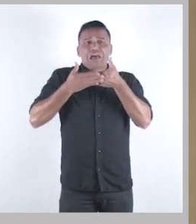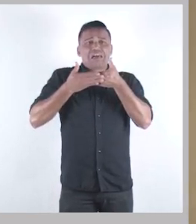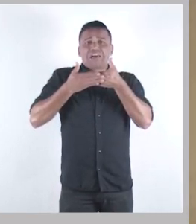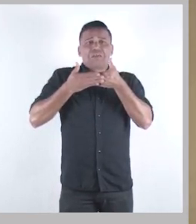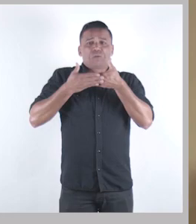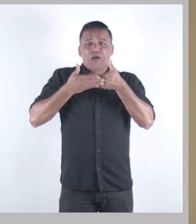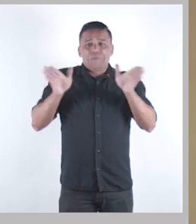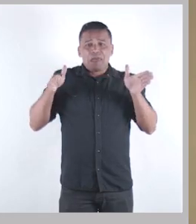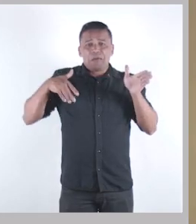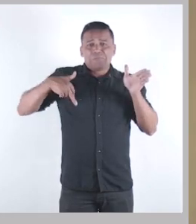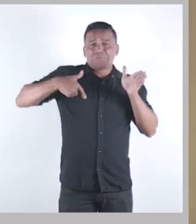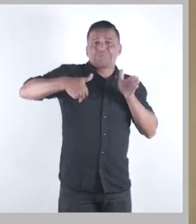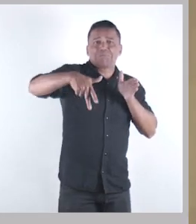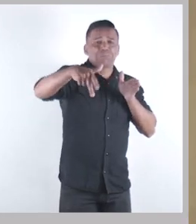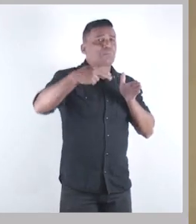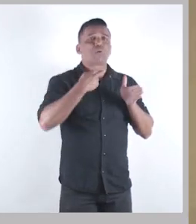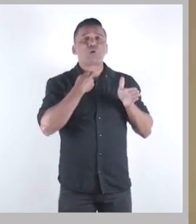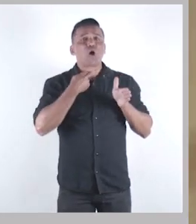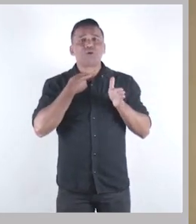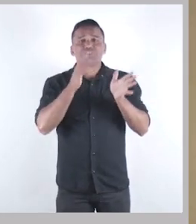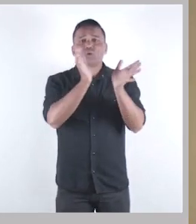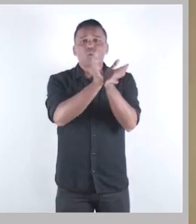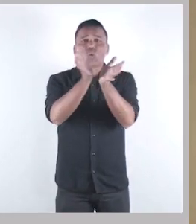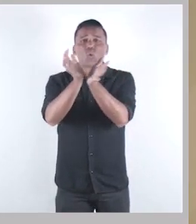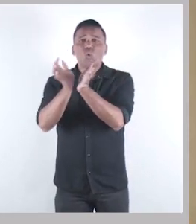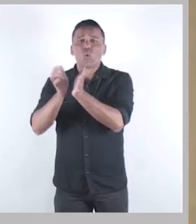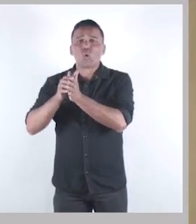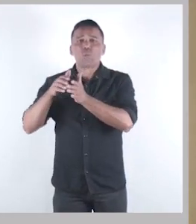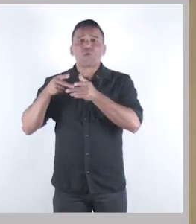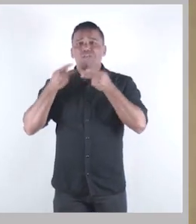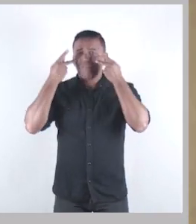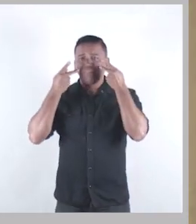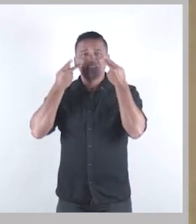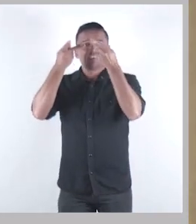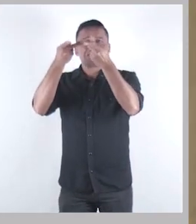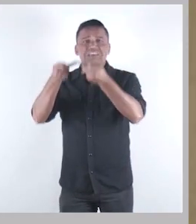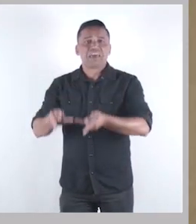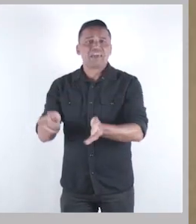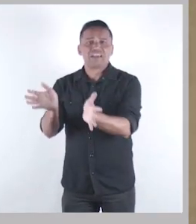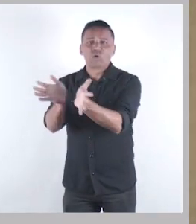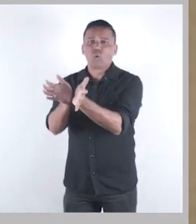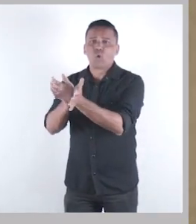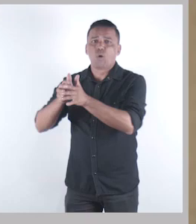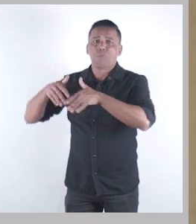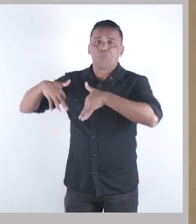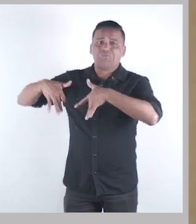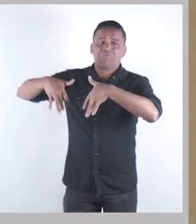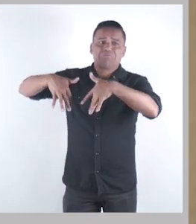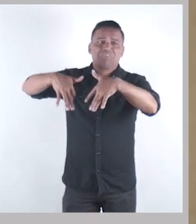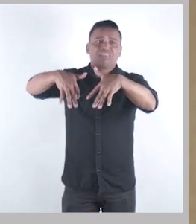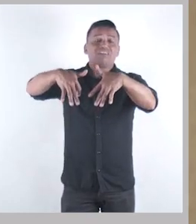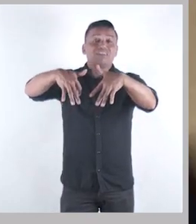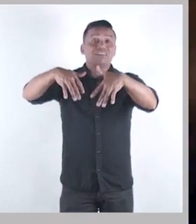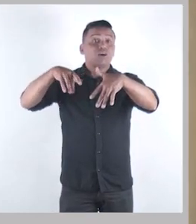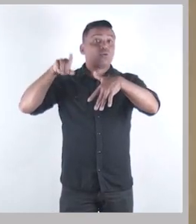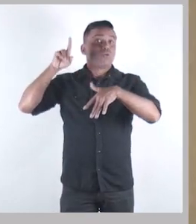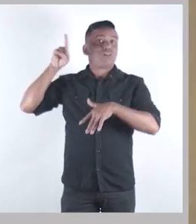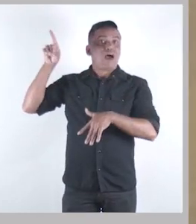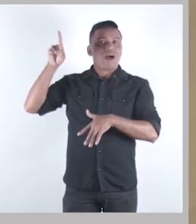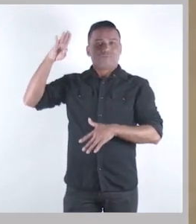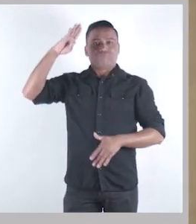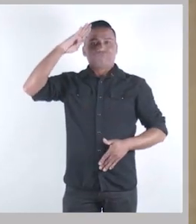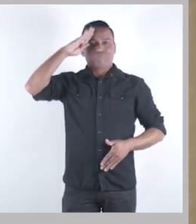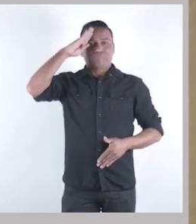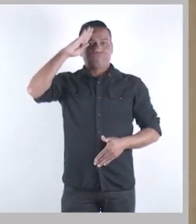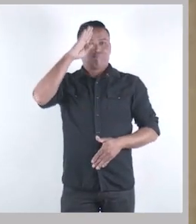saía. Se tivesse que sair, saía tudo em grupo, aquelas visitas de turma, visitas Sim. em grupo. E nós sabíamos que na academia havia toda uma